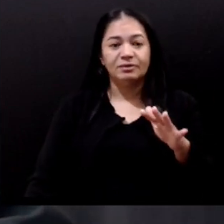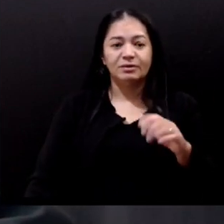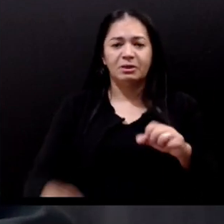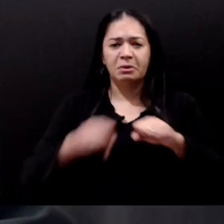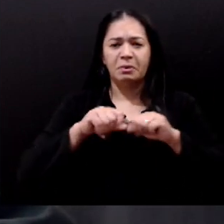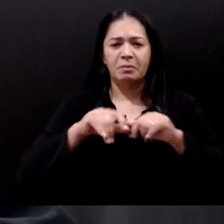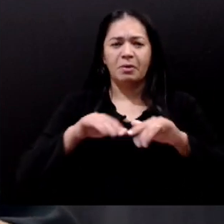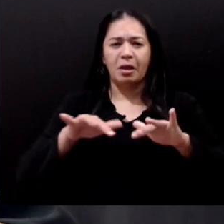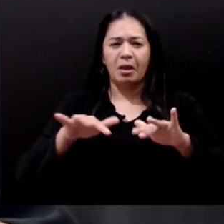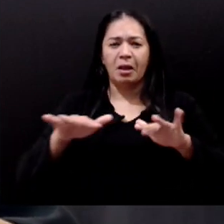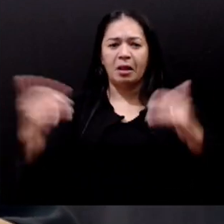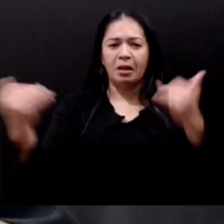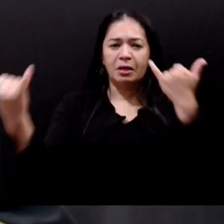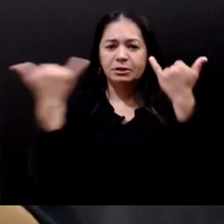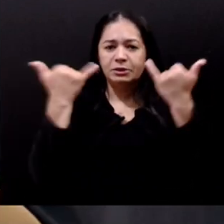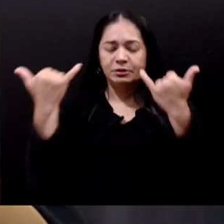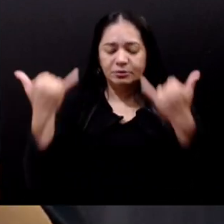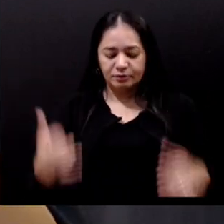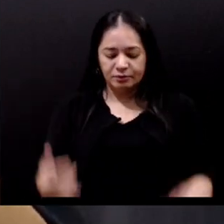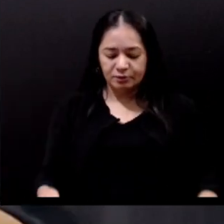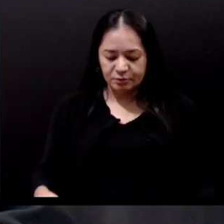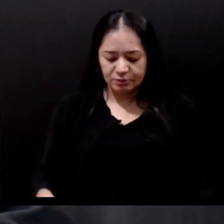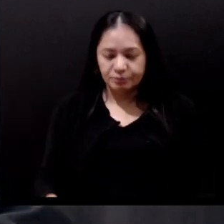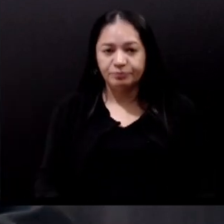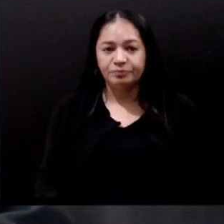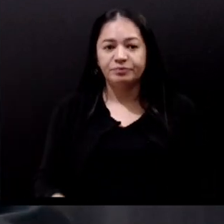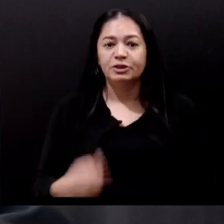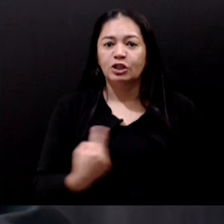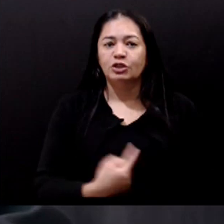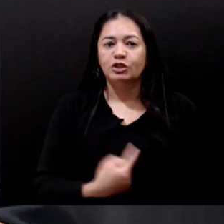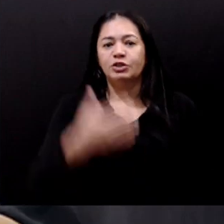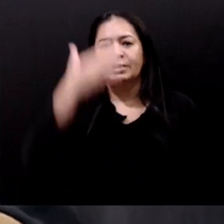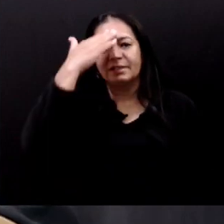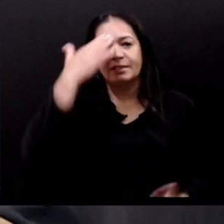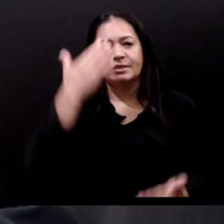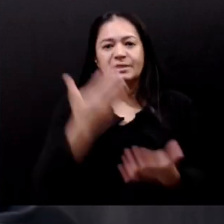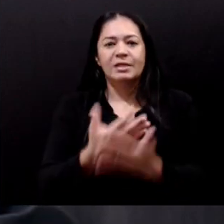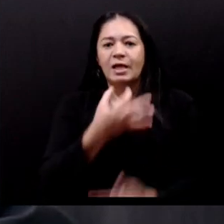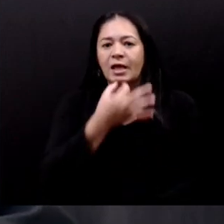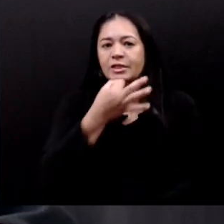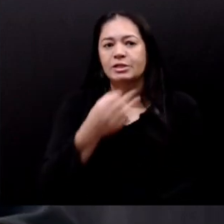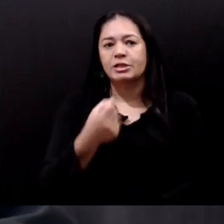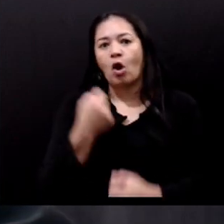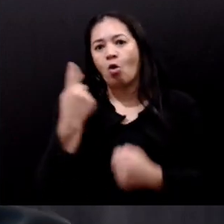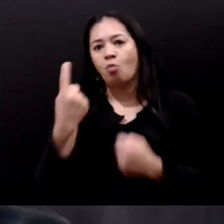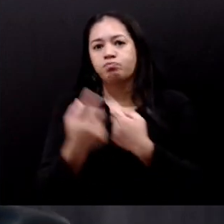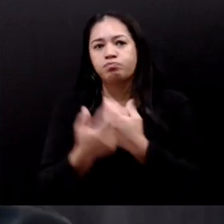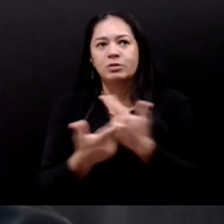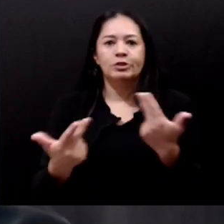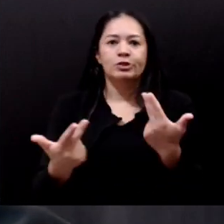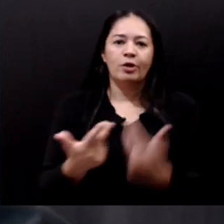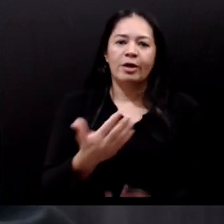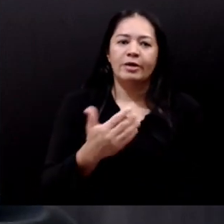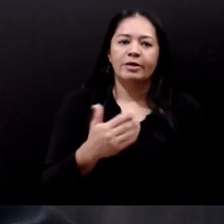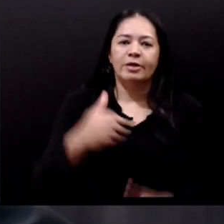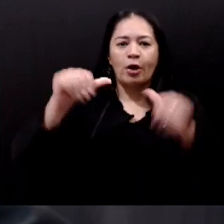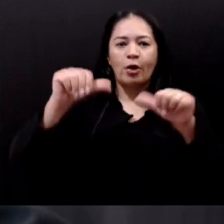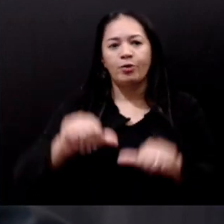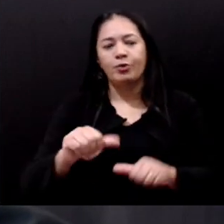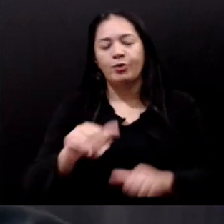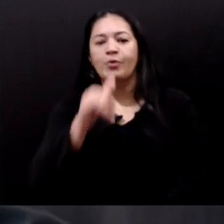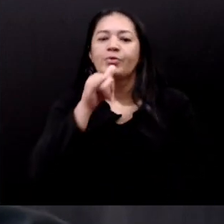Hum, informações, a gente acaba acreditando que algumas coisas fazem mal. Então, por exemplo, tem 2 que são os clássicos,